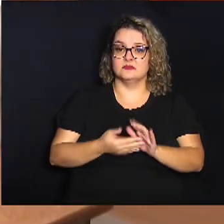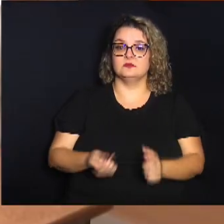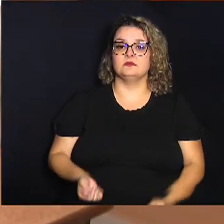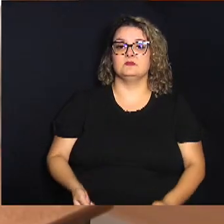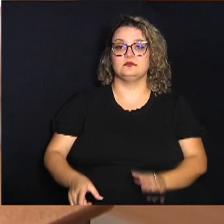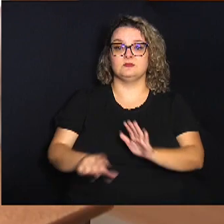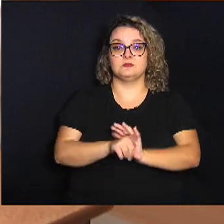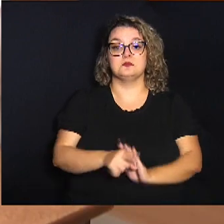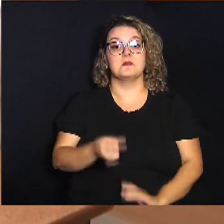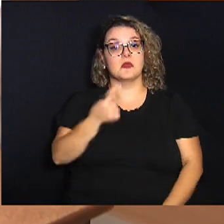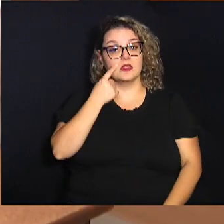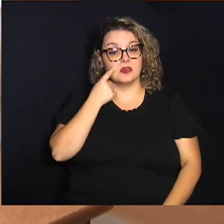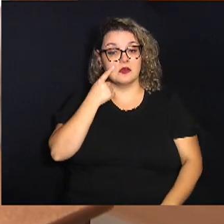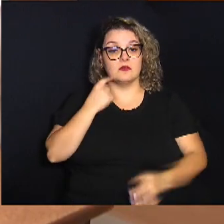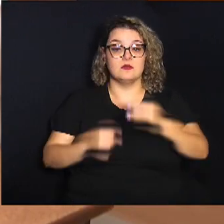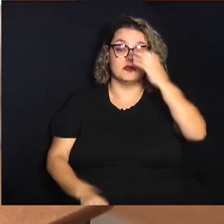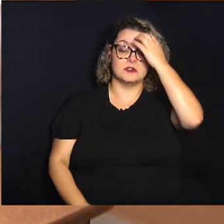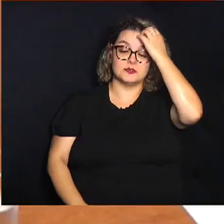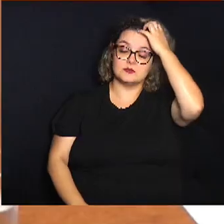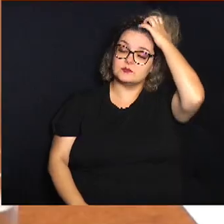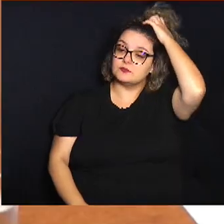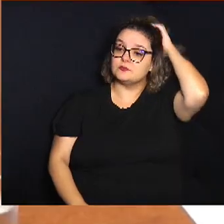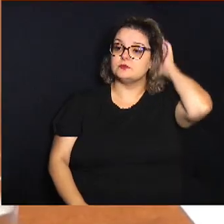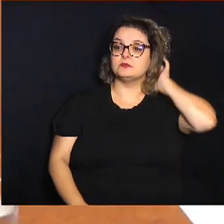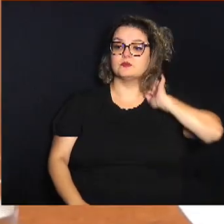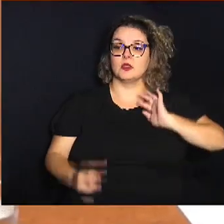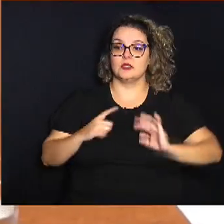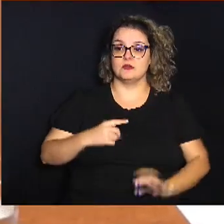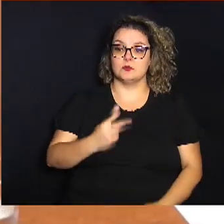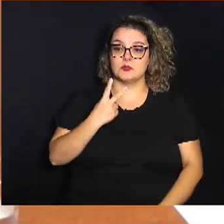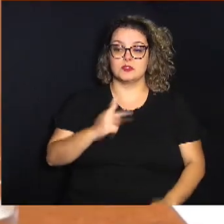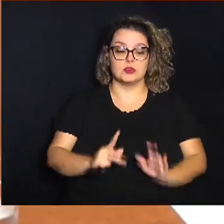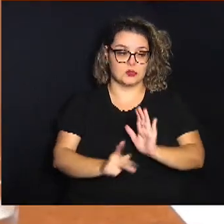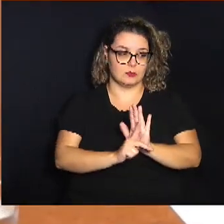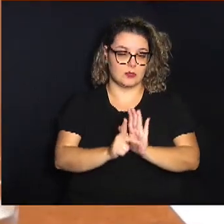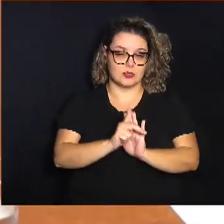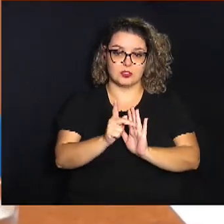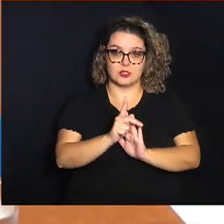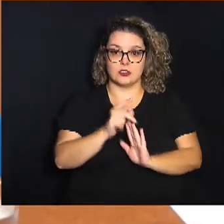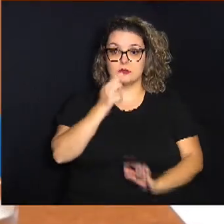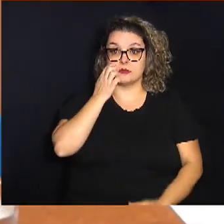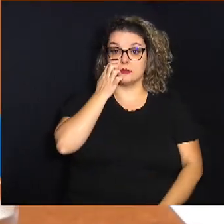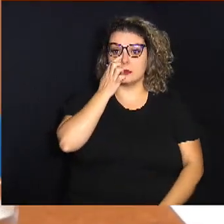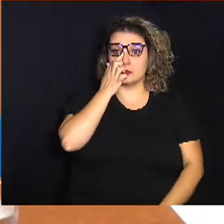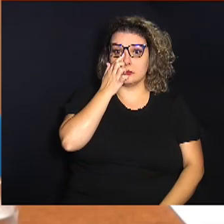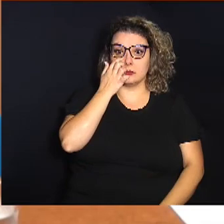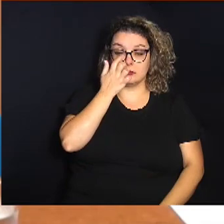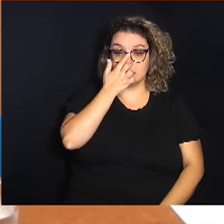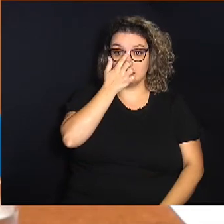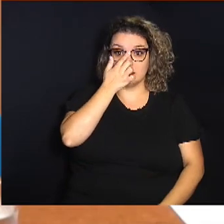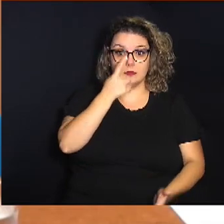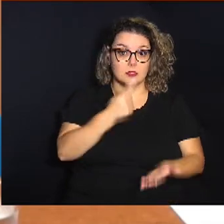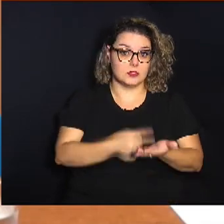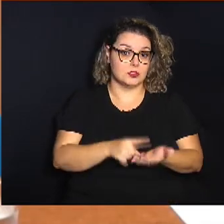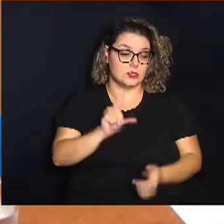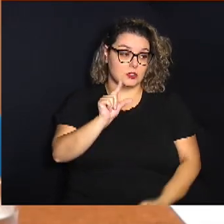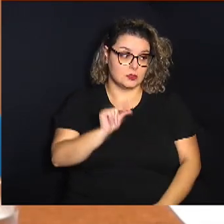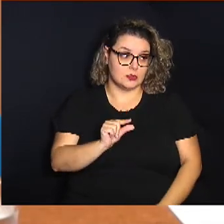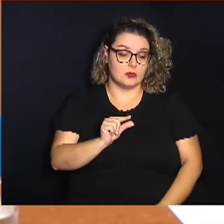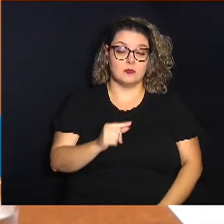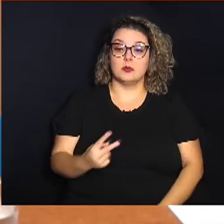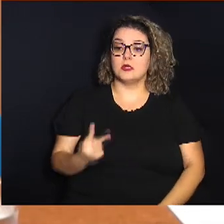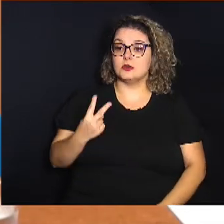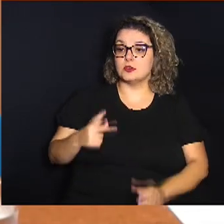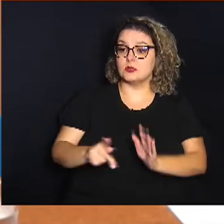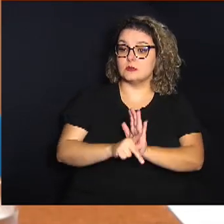vejo que tivemos apenas dois projetos, uma agenda bem curta, porém dois projetos importantíssimos.